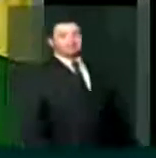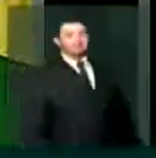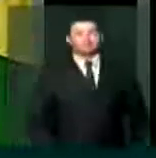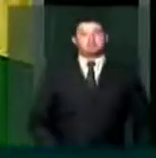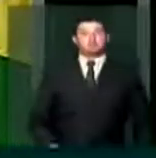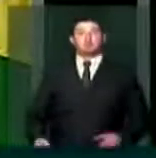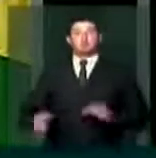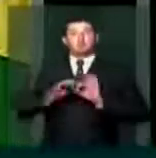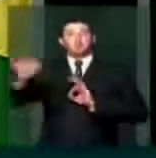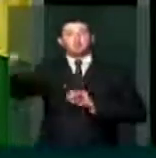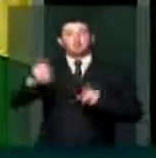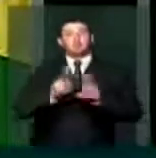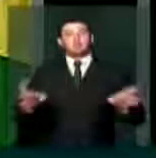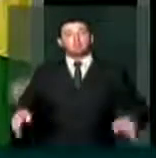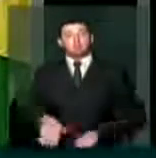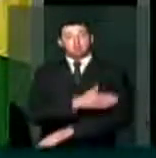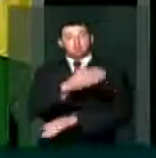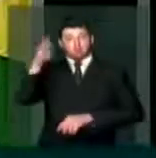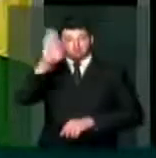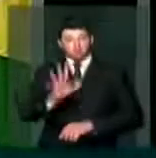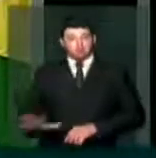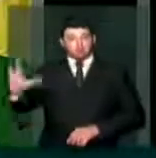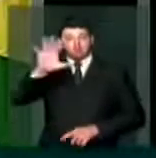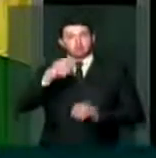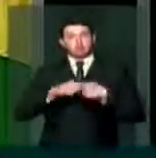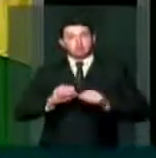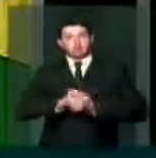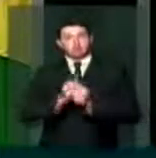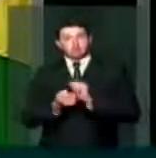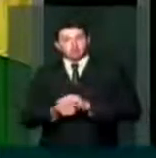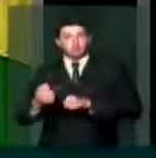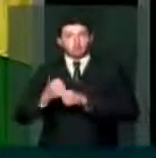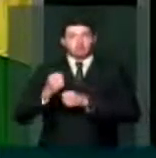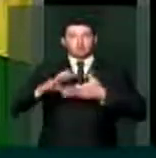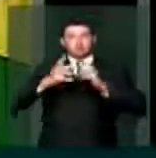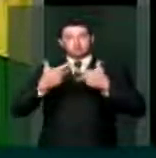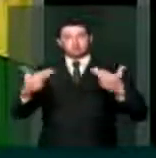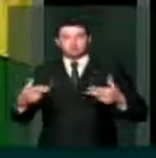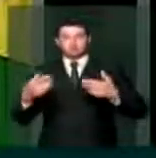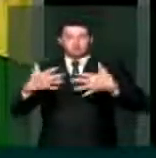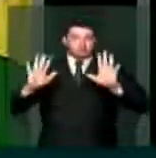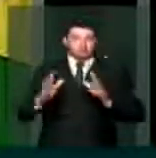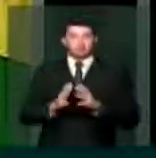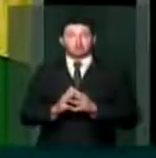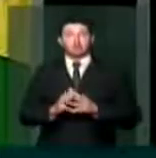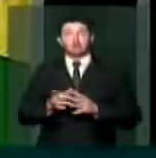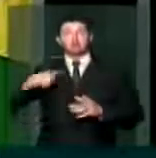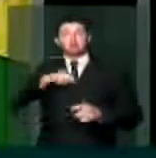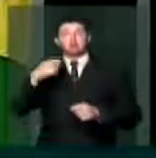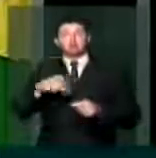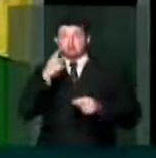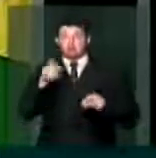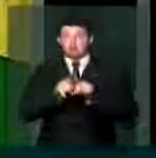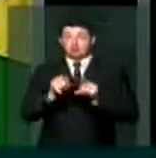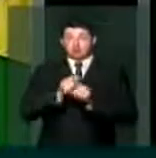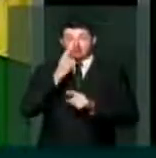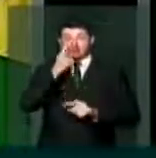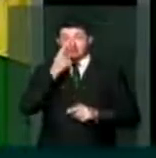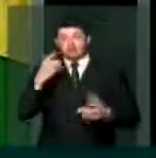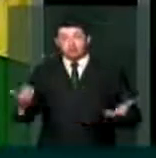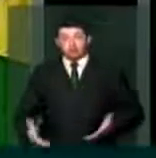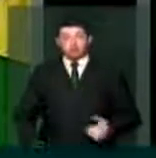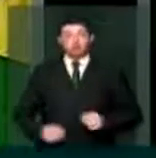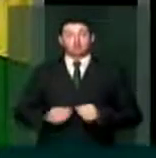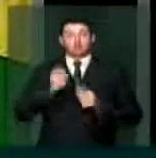malha viária a ser fiscalizada, a necessidade de adaptação e etc. Não poderíamos deixar de destacar que